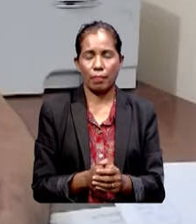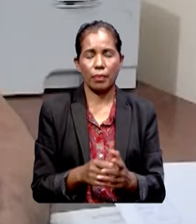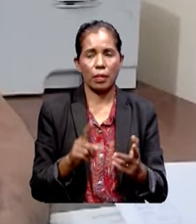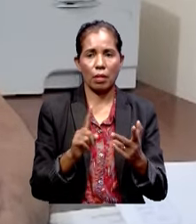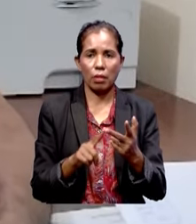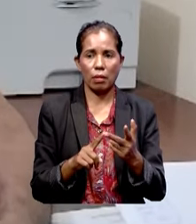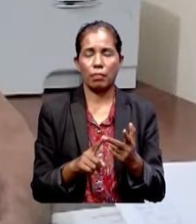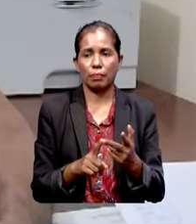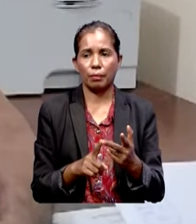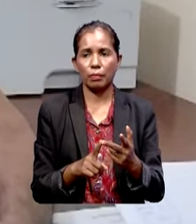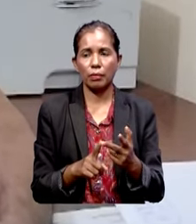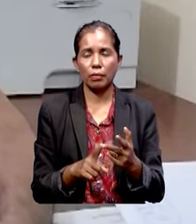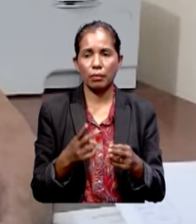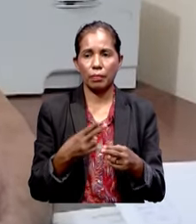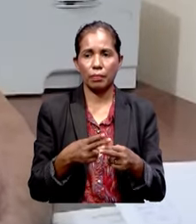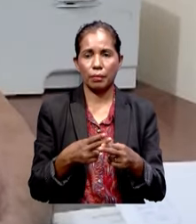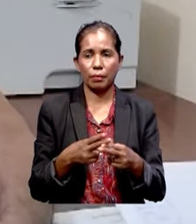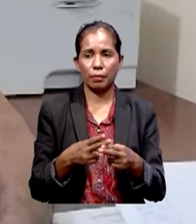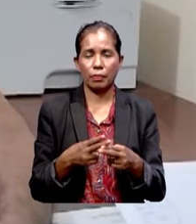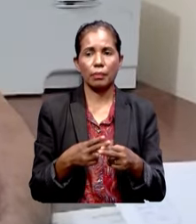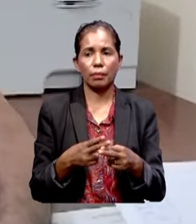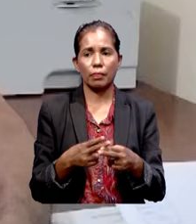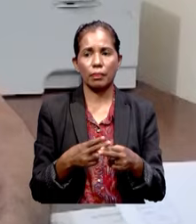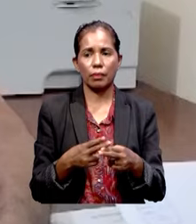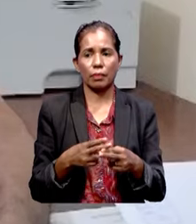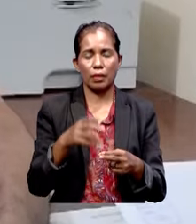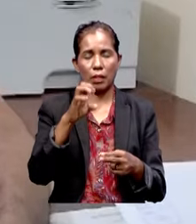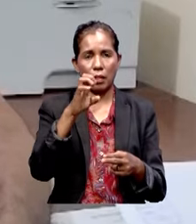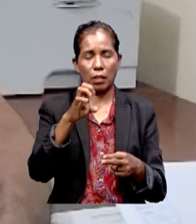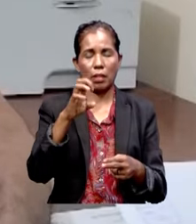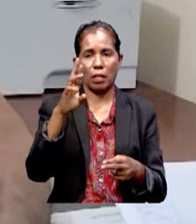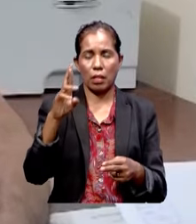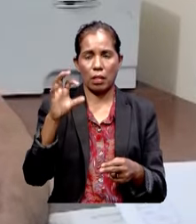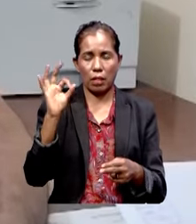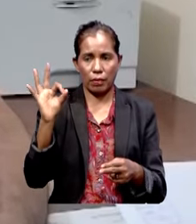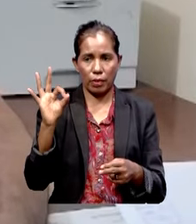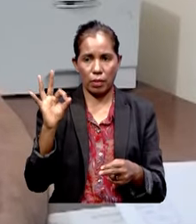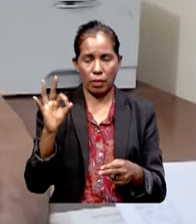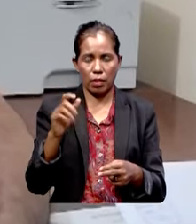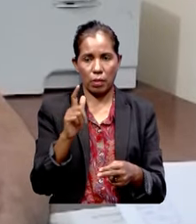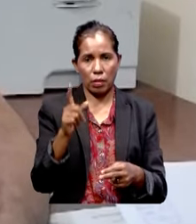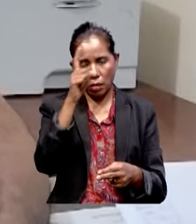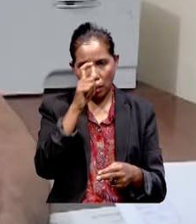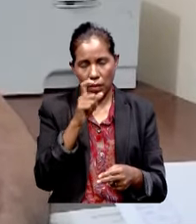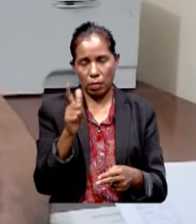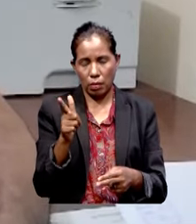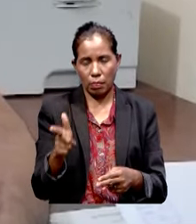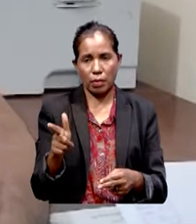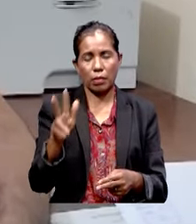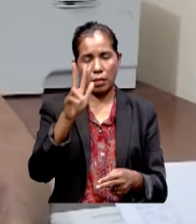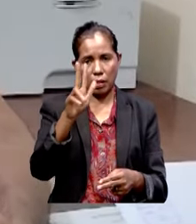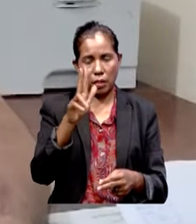Badal tolu niya maka narang Eri Efi, niya 23 anos, kelosan.